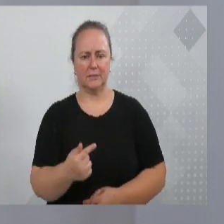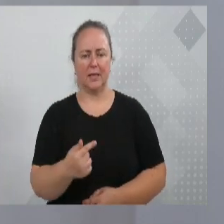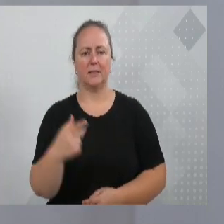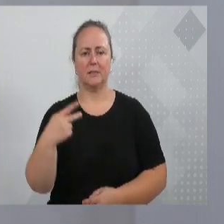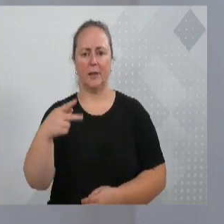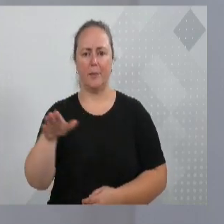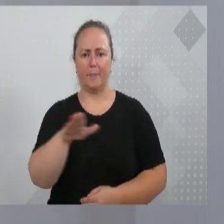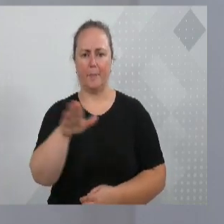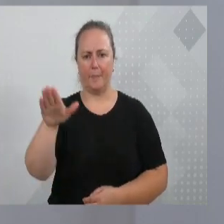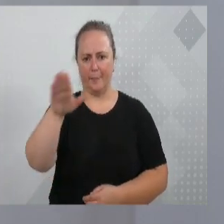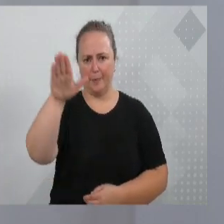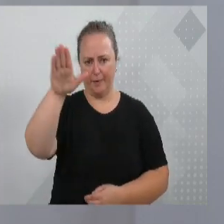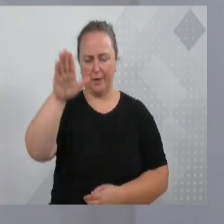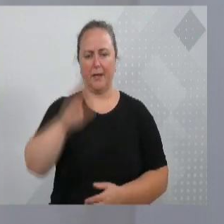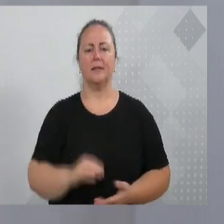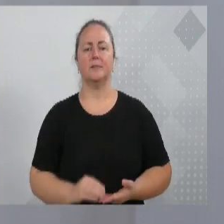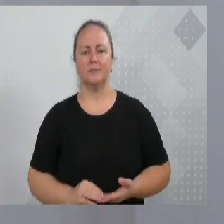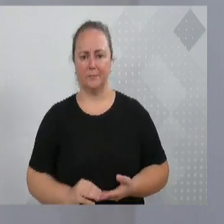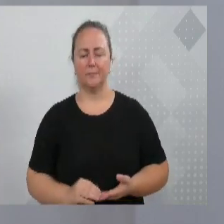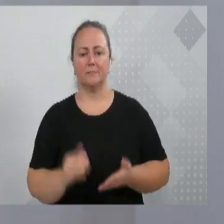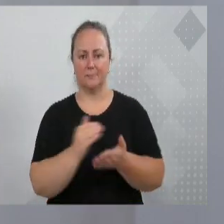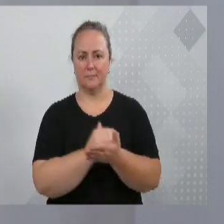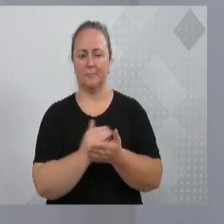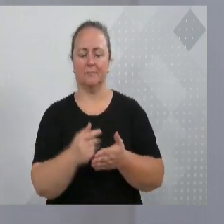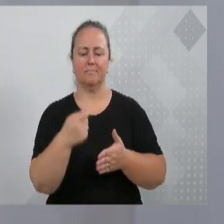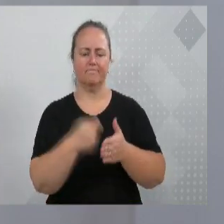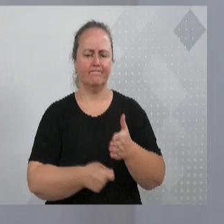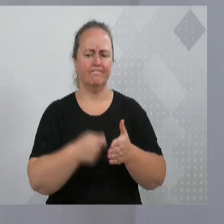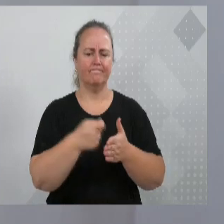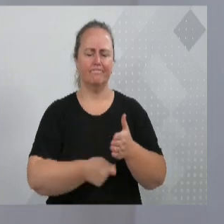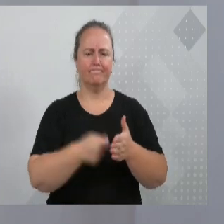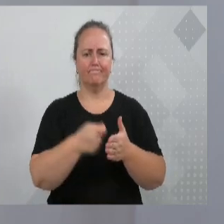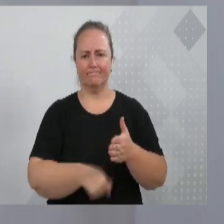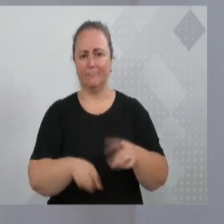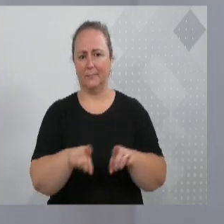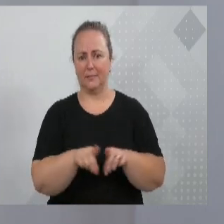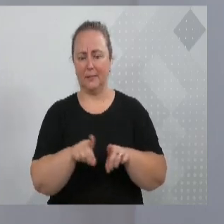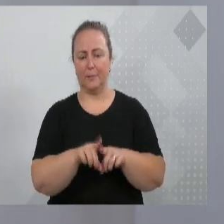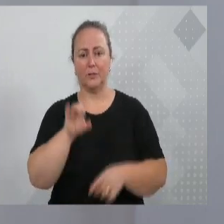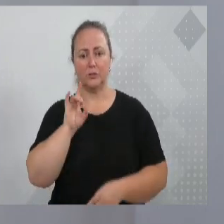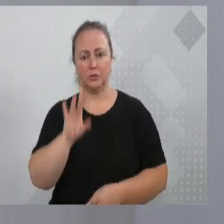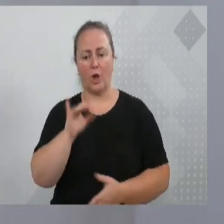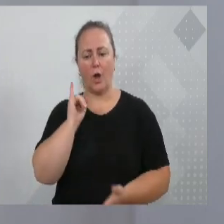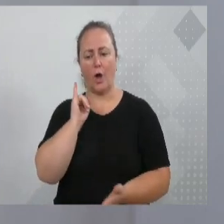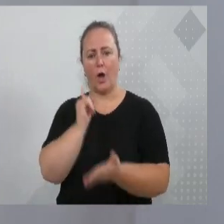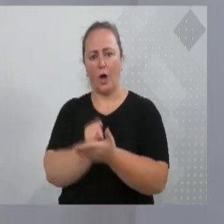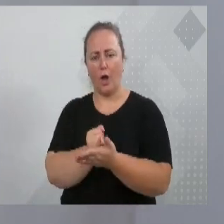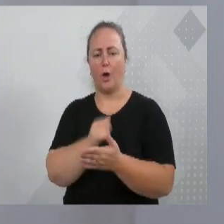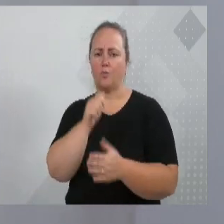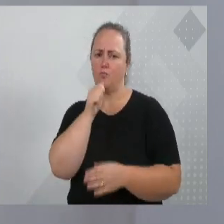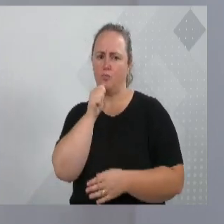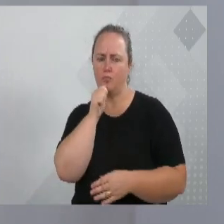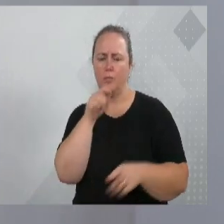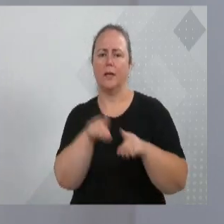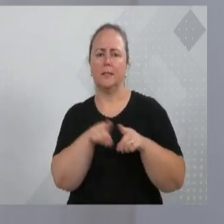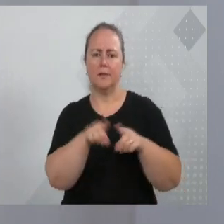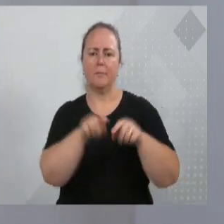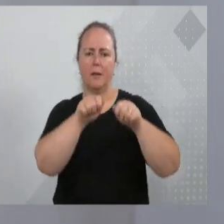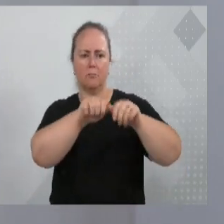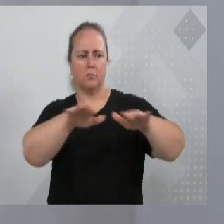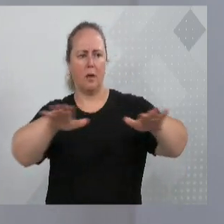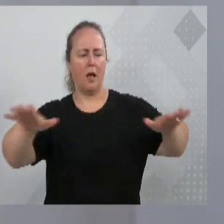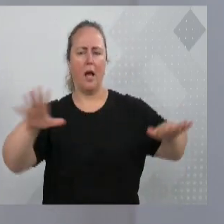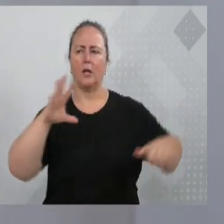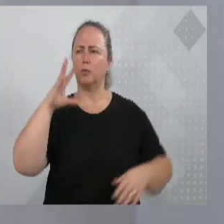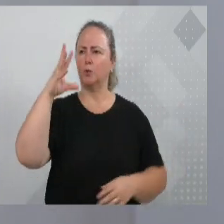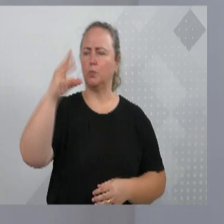progresso Desde quando a gente entrou essa luta legislação a gente vem lutando também não apenas para implementação mas para descentralização para que possa estar